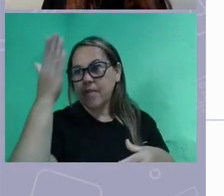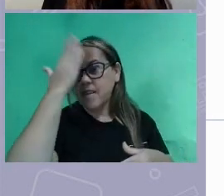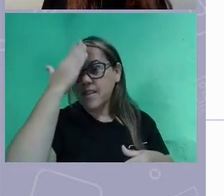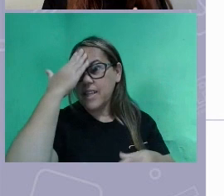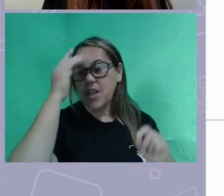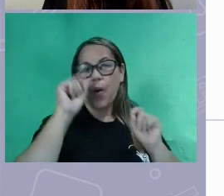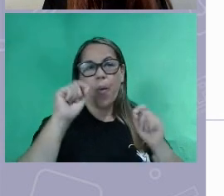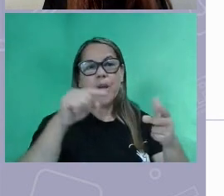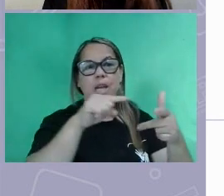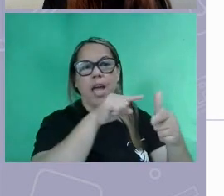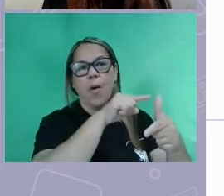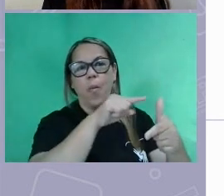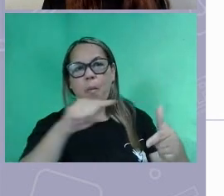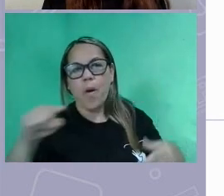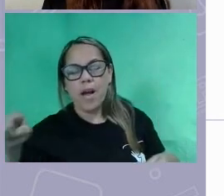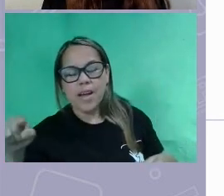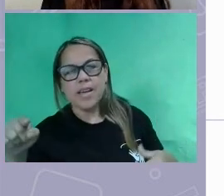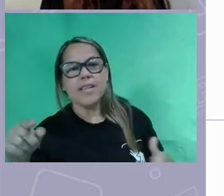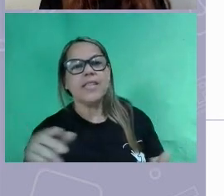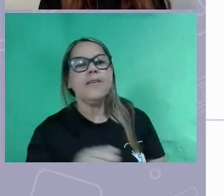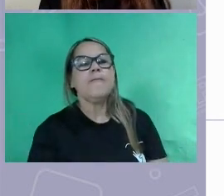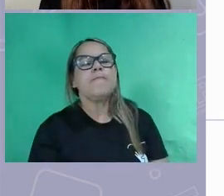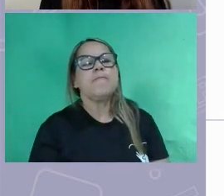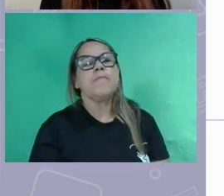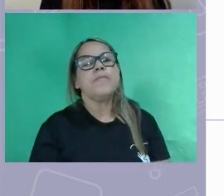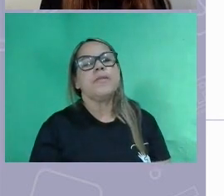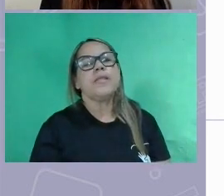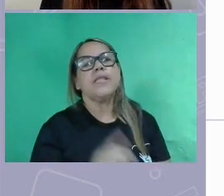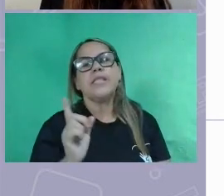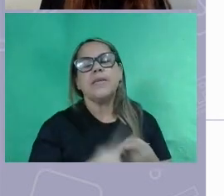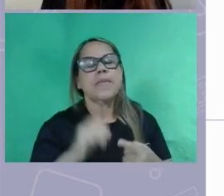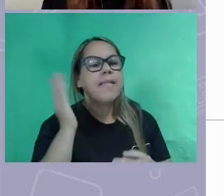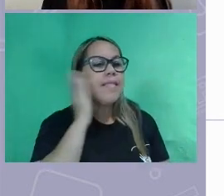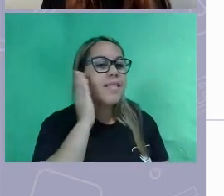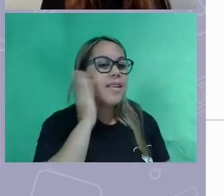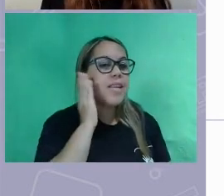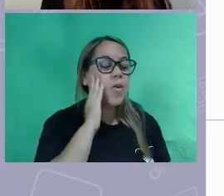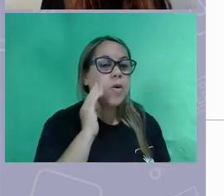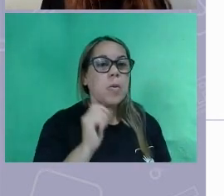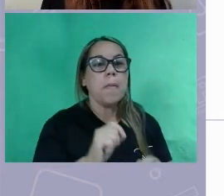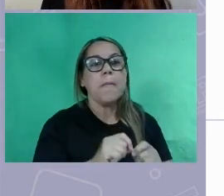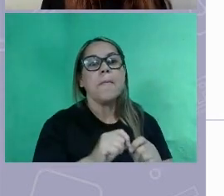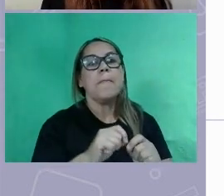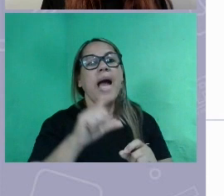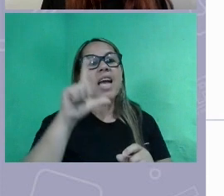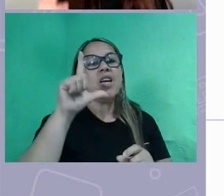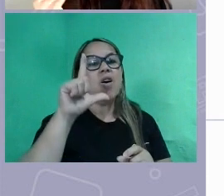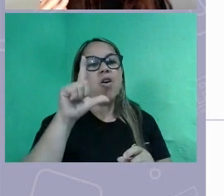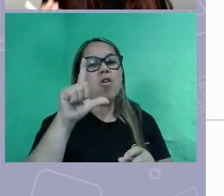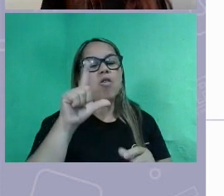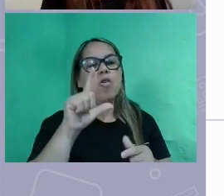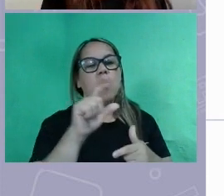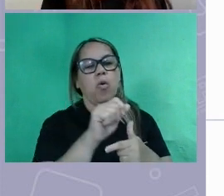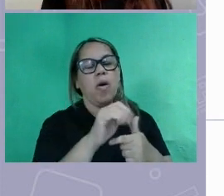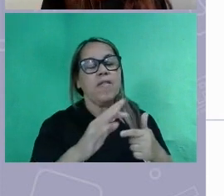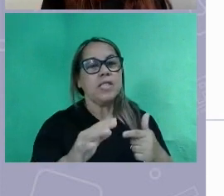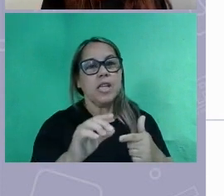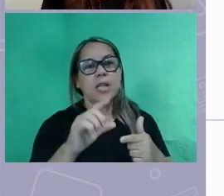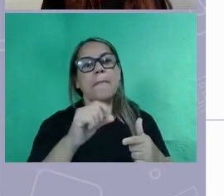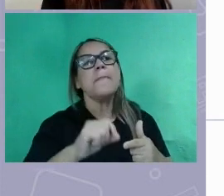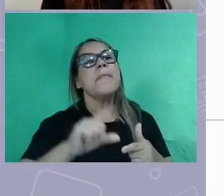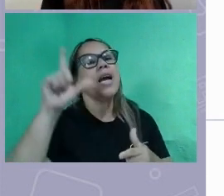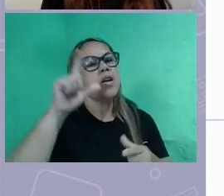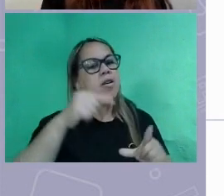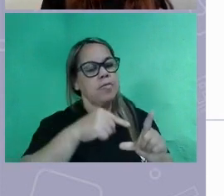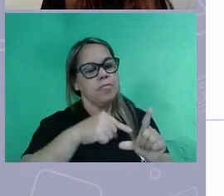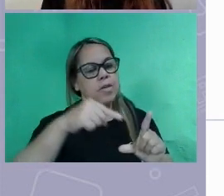uma reta um coeficiente angulado de uma reta entender que quanto maior esse coeficiente maior a inclinação da reta